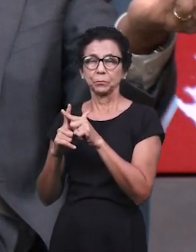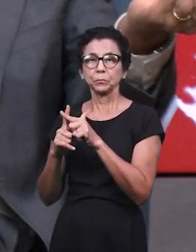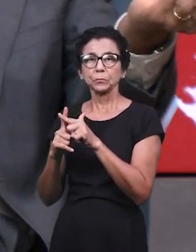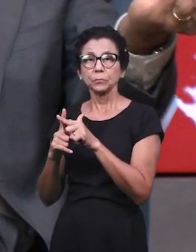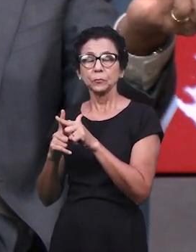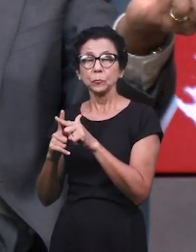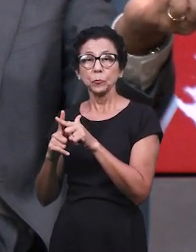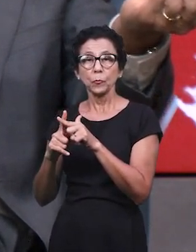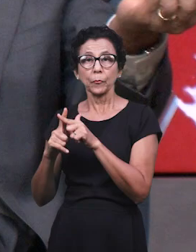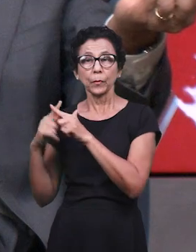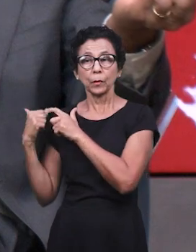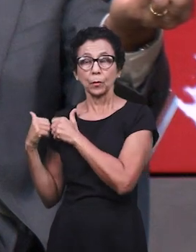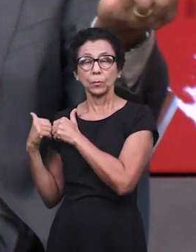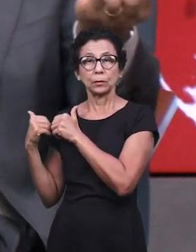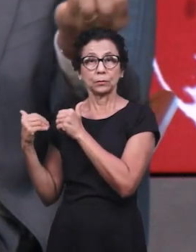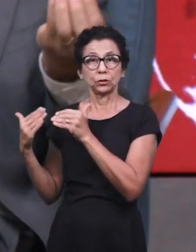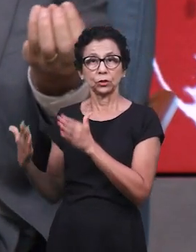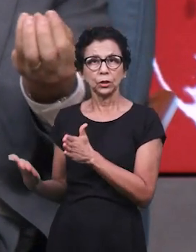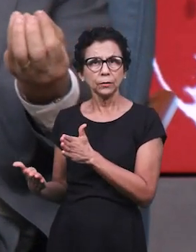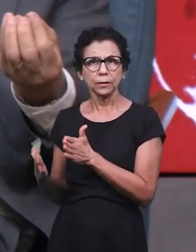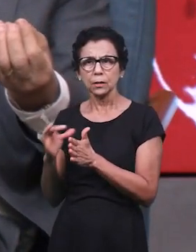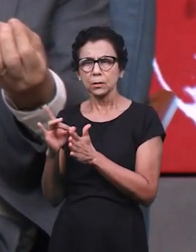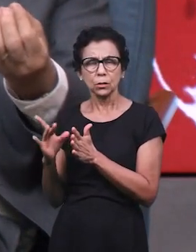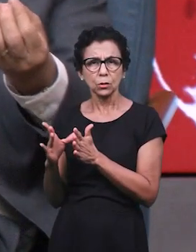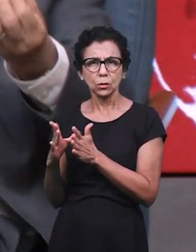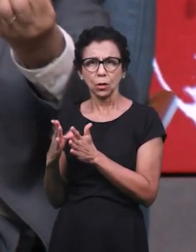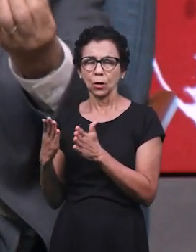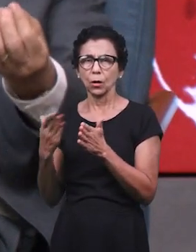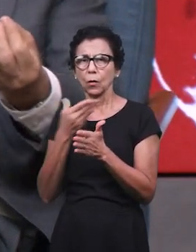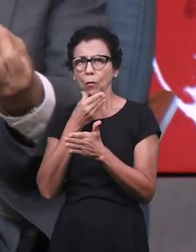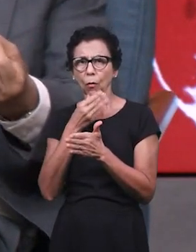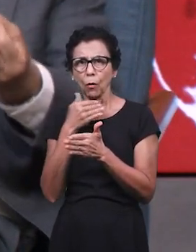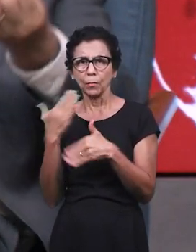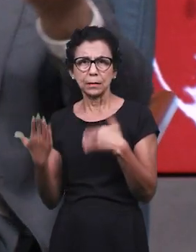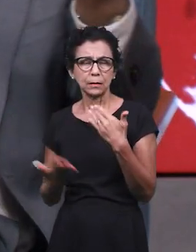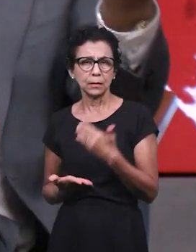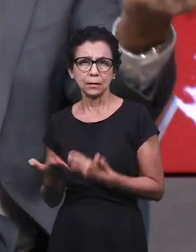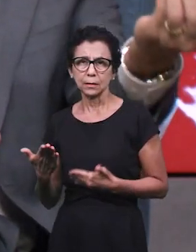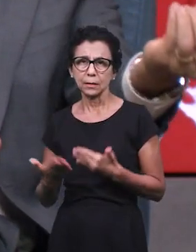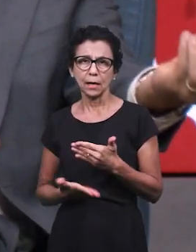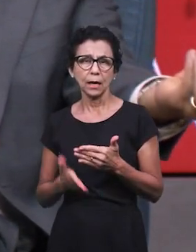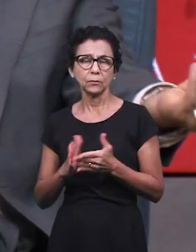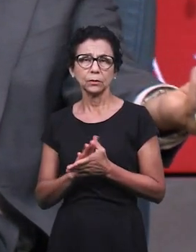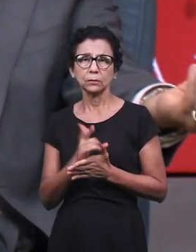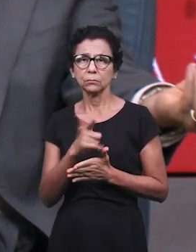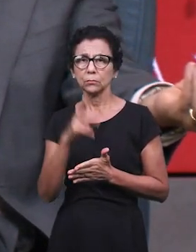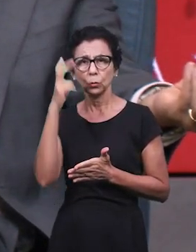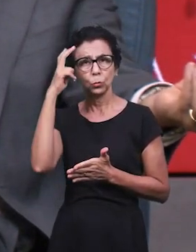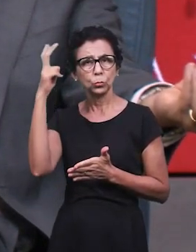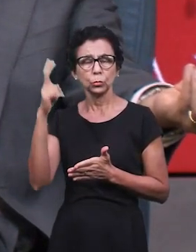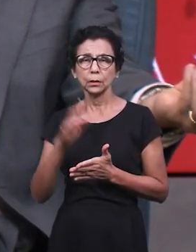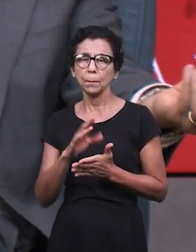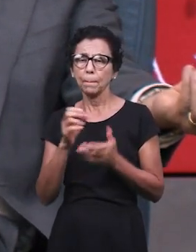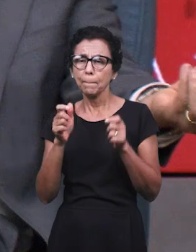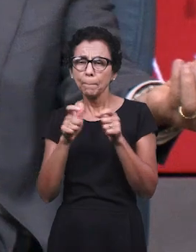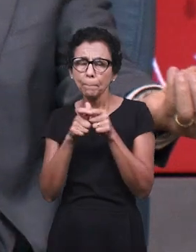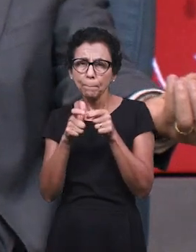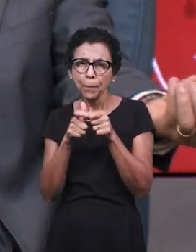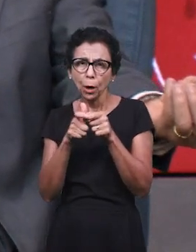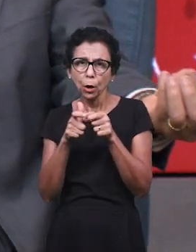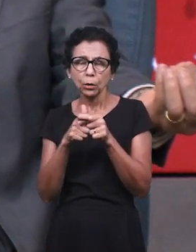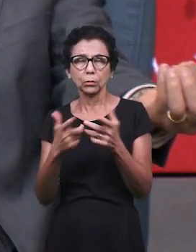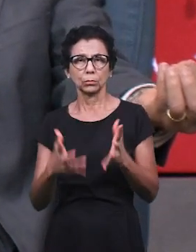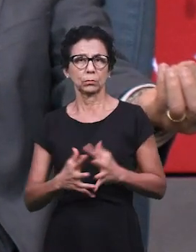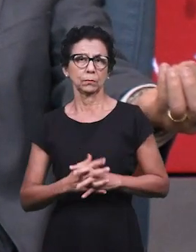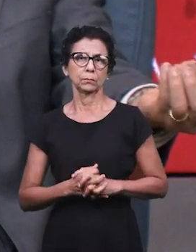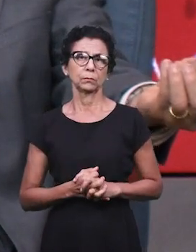igreja primitiva. E se você pensar o desvio da doutrina que aconteceu em Jerusalém e a chegada